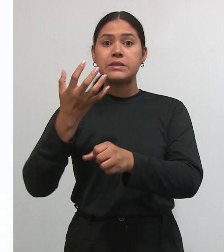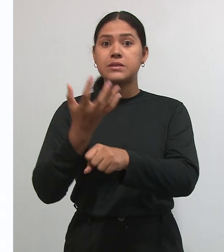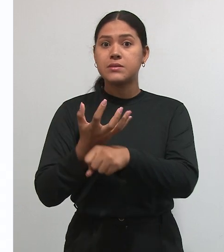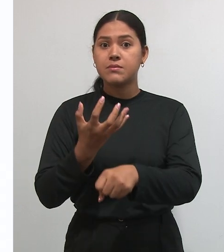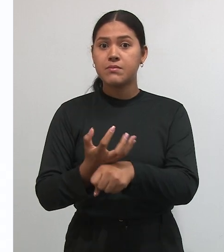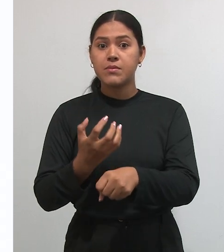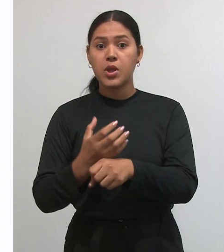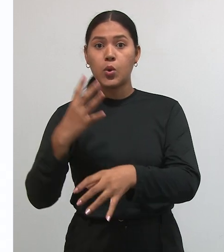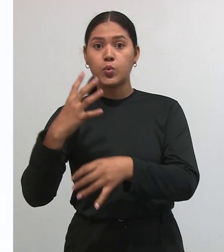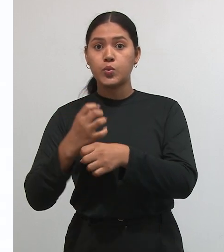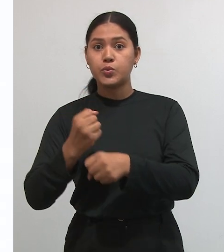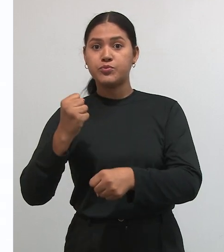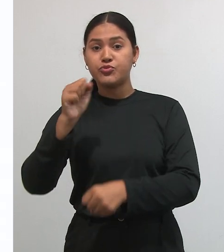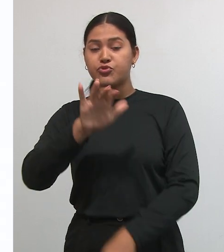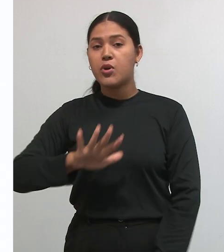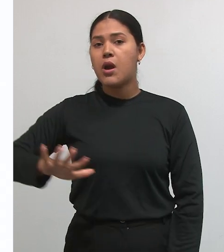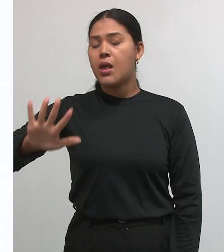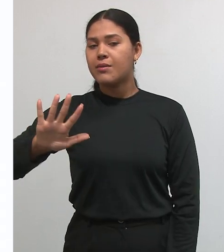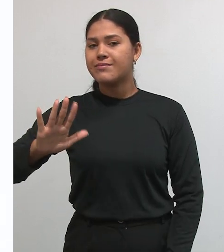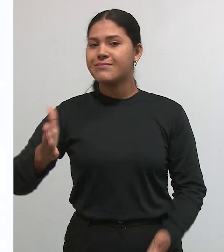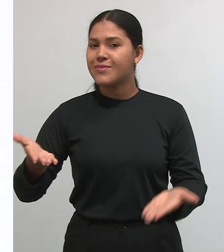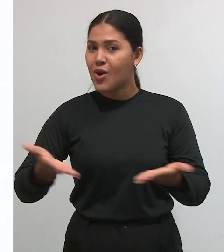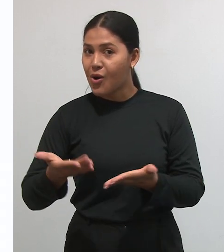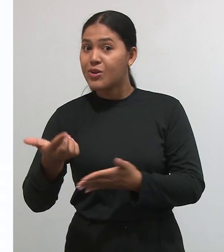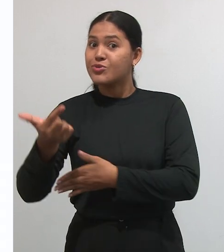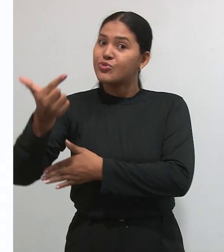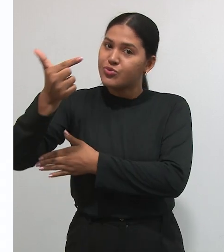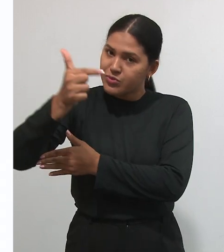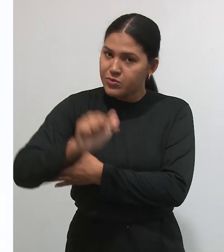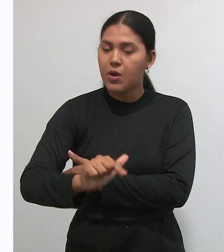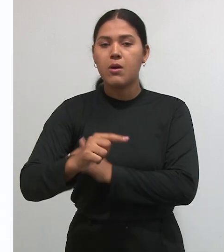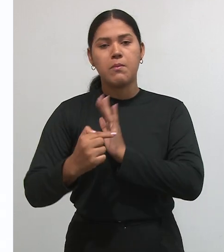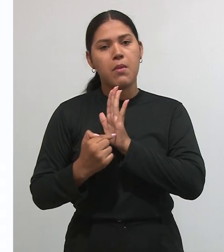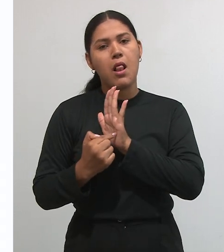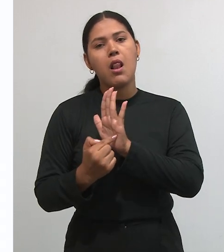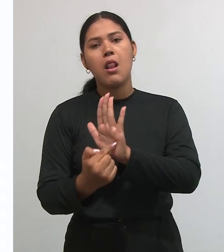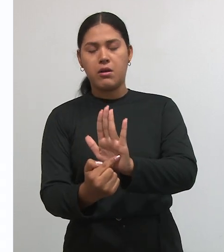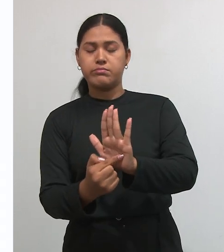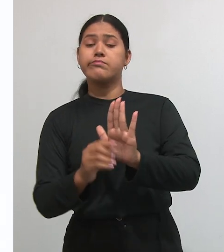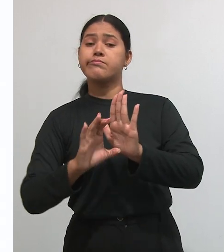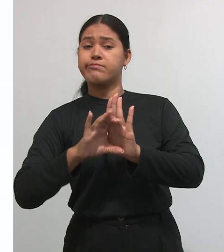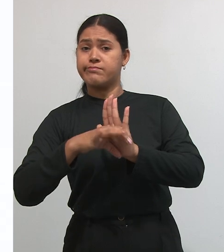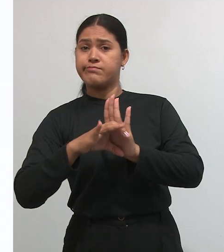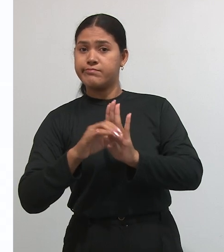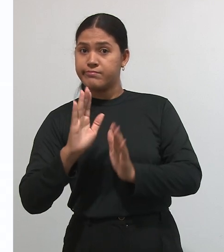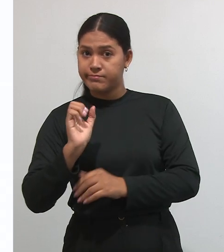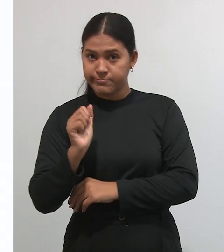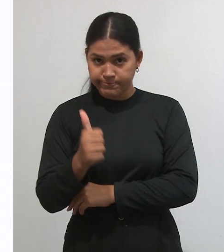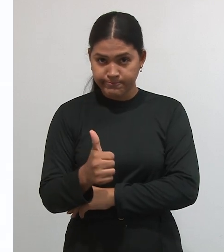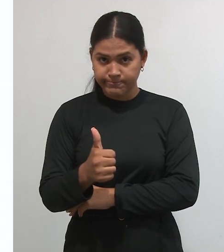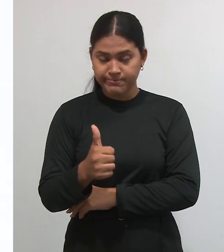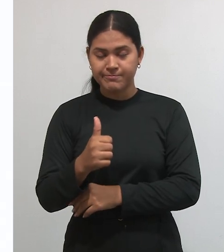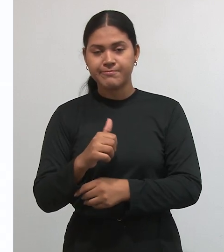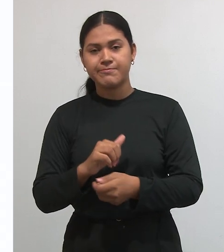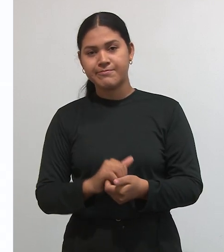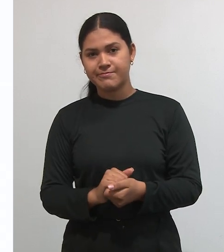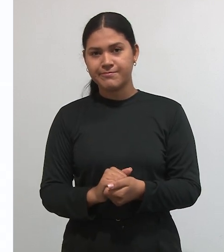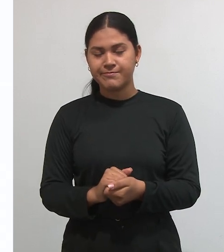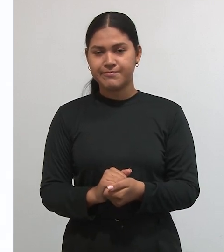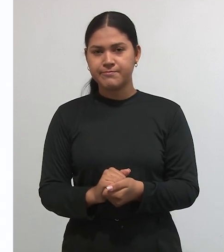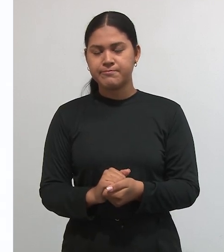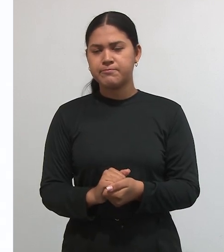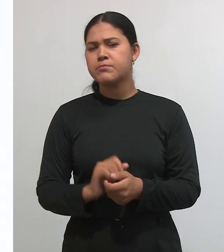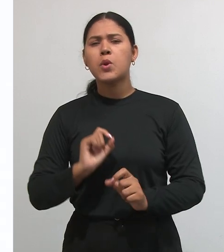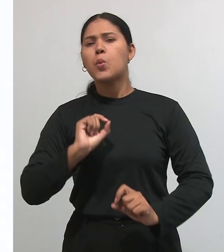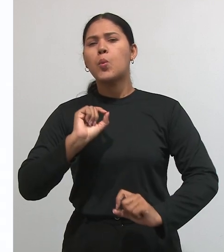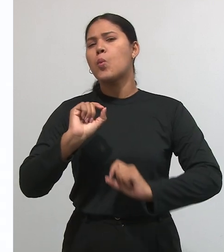geral? Isso mesmo. Trouxe aqui, né, para que vocês possam rememorar este conceito, tá bom? O que